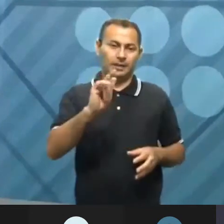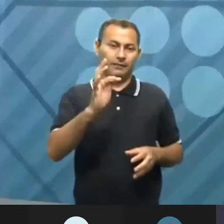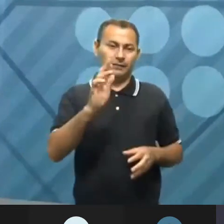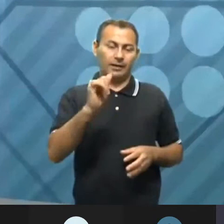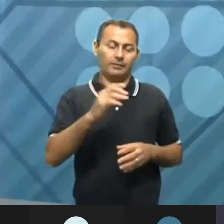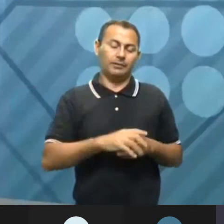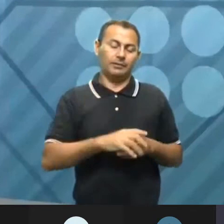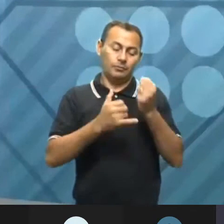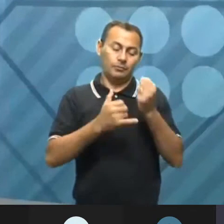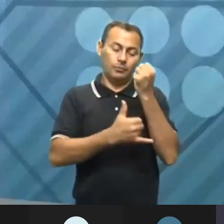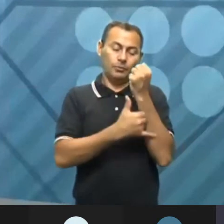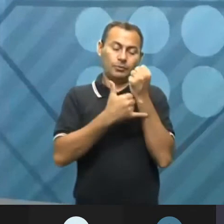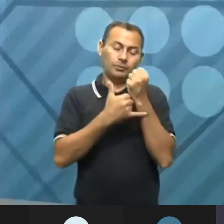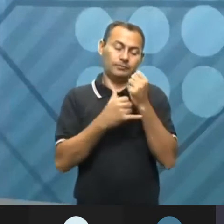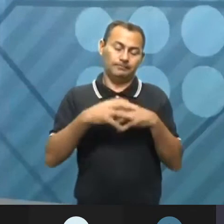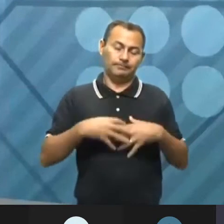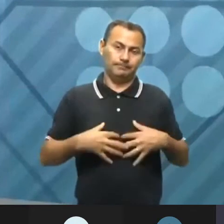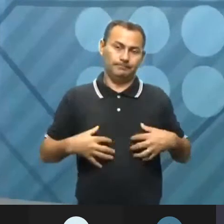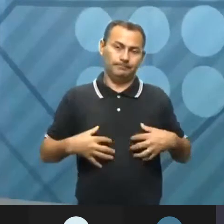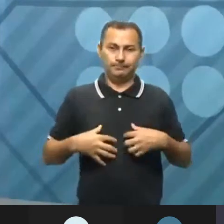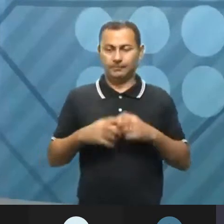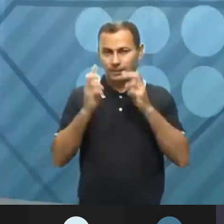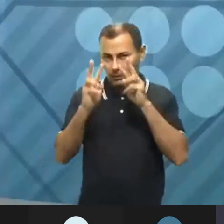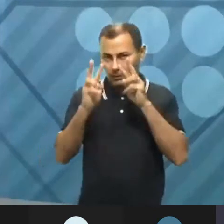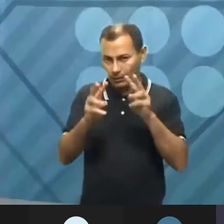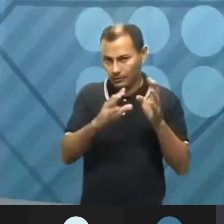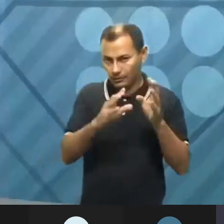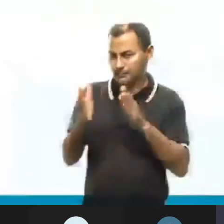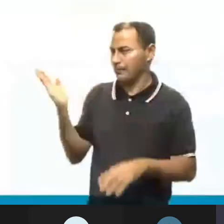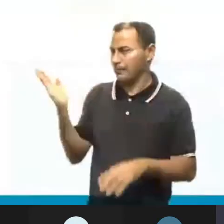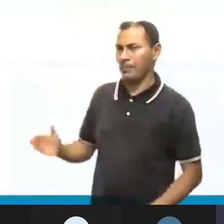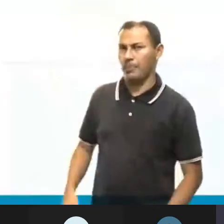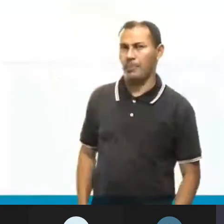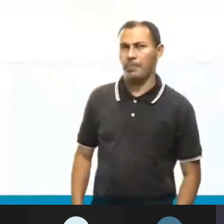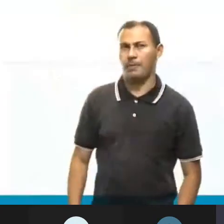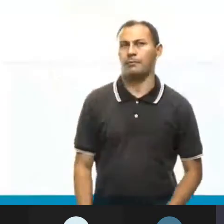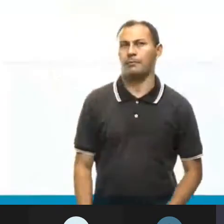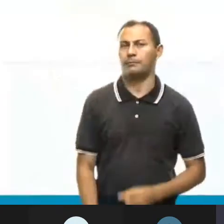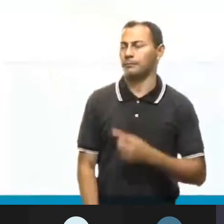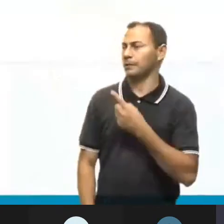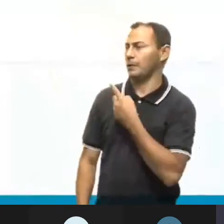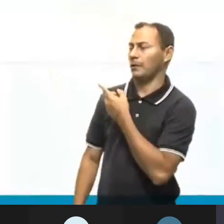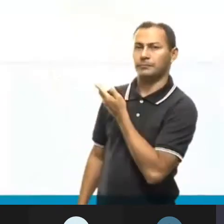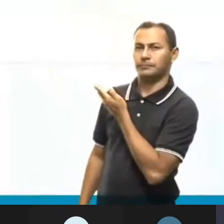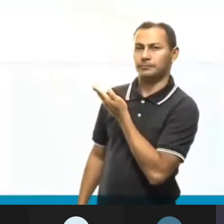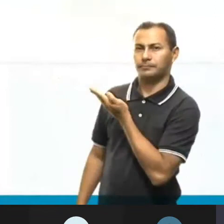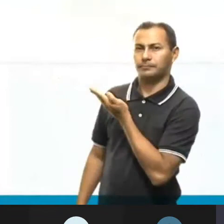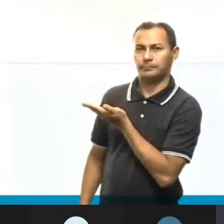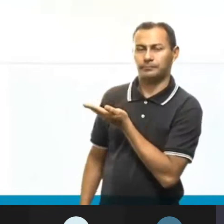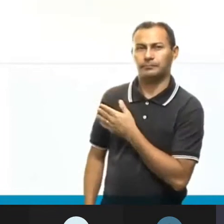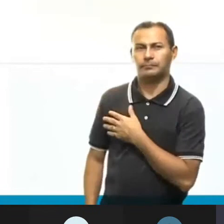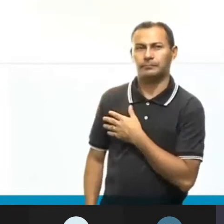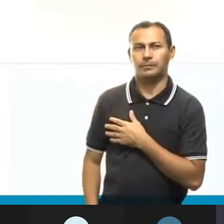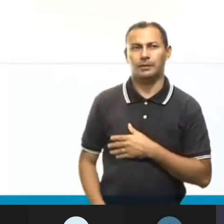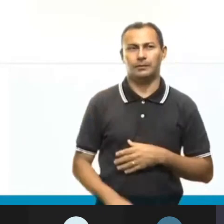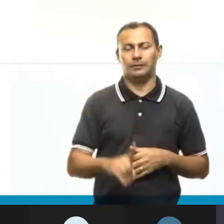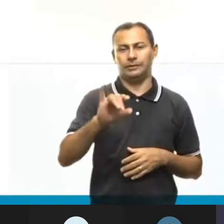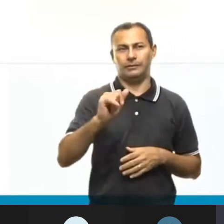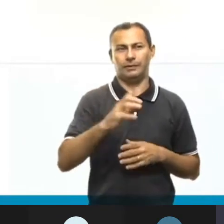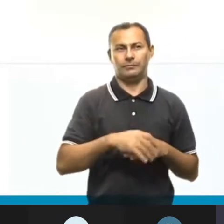diafragma e dos músculos intercostais externos. Vamos voltar lá para a nossa figura. Então, aqui, ó, quando o meu diafragma